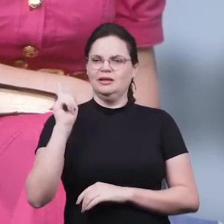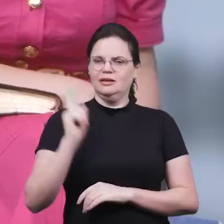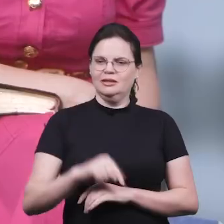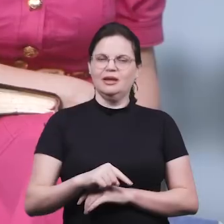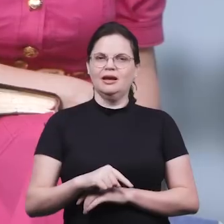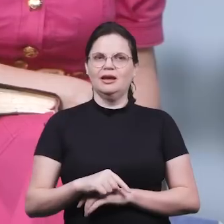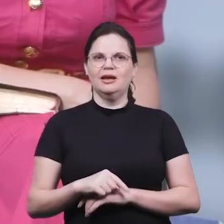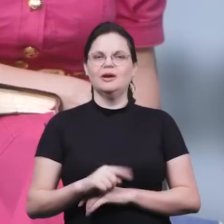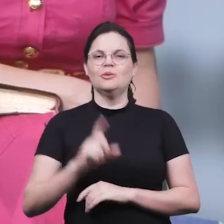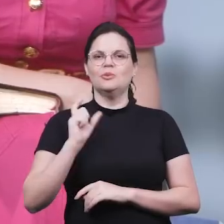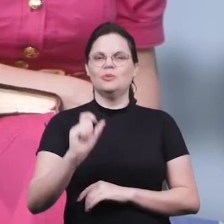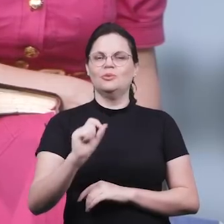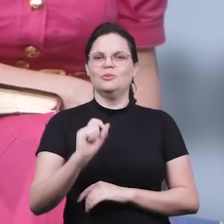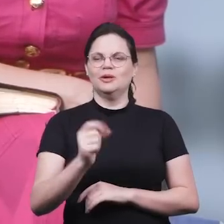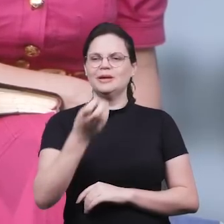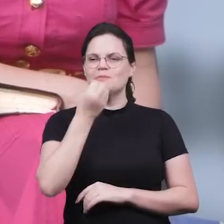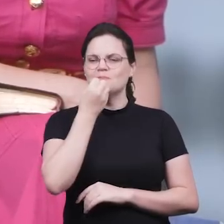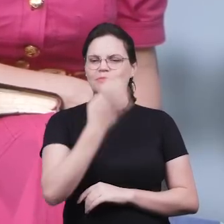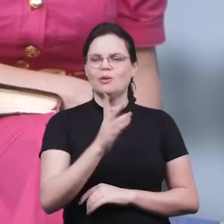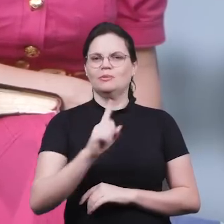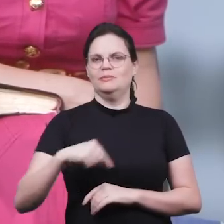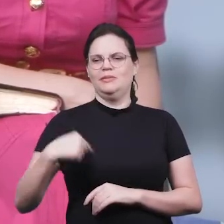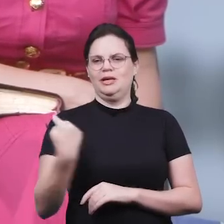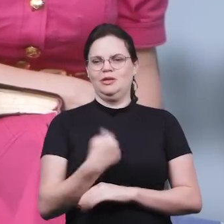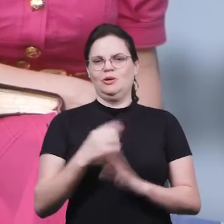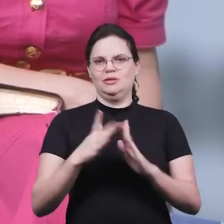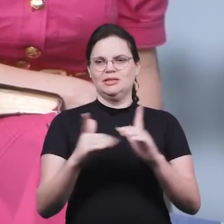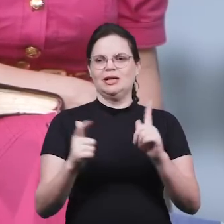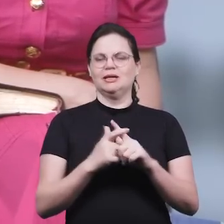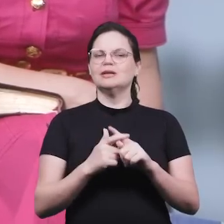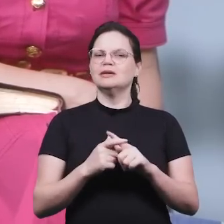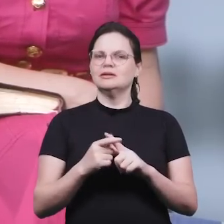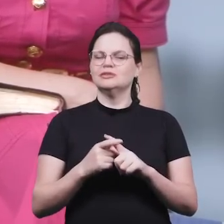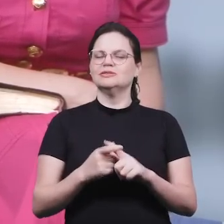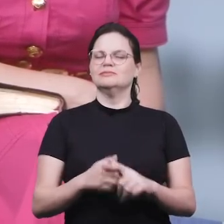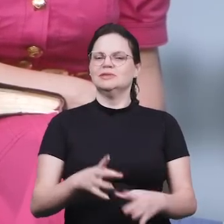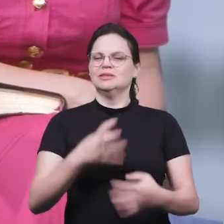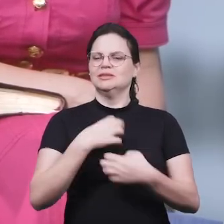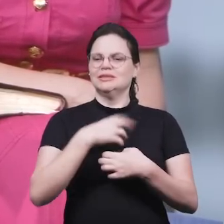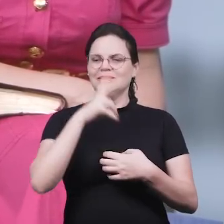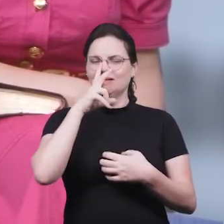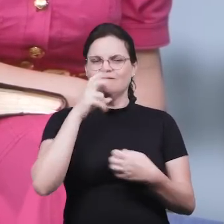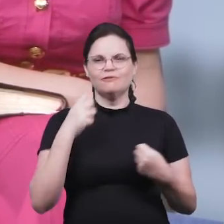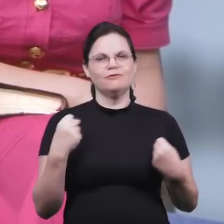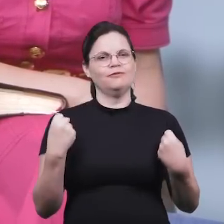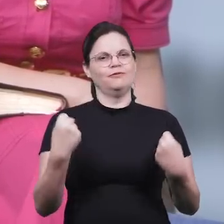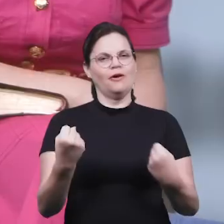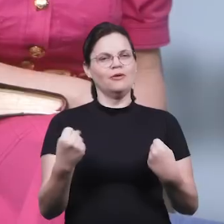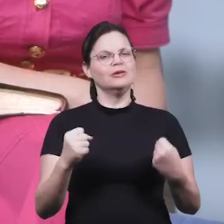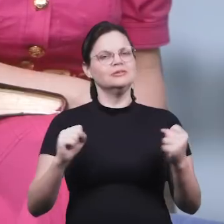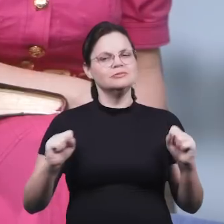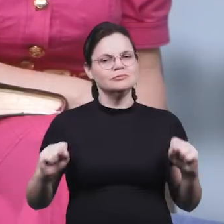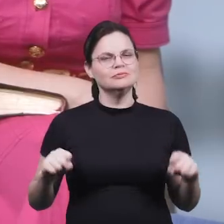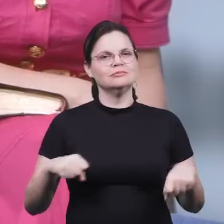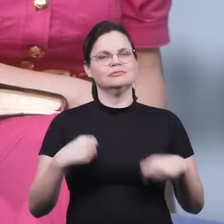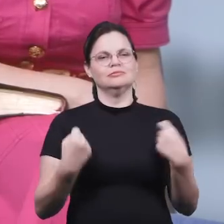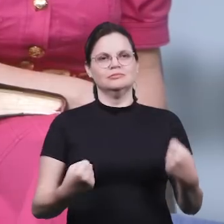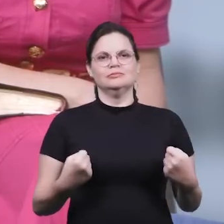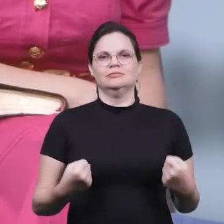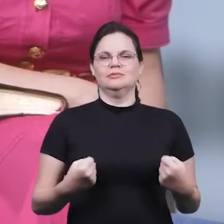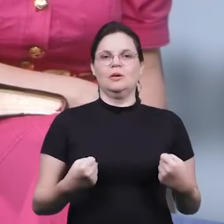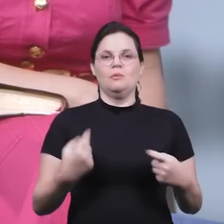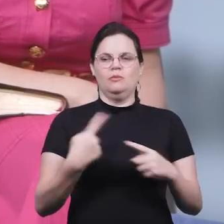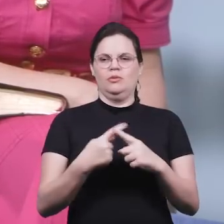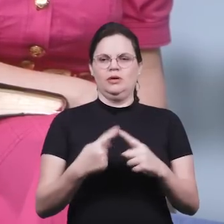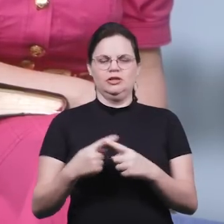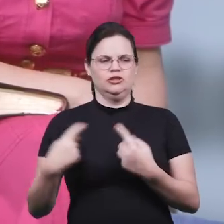que a nossa igreja como um todo seja fortalecida como uma geração que se levanta